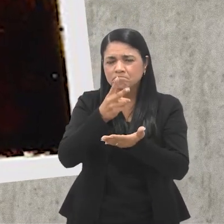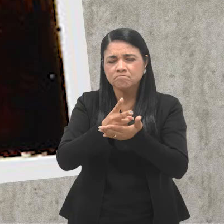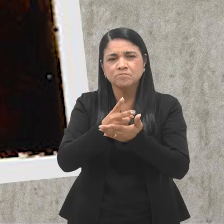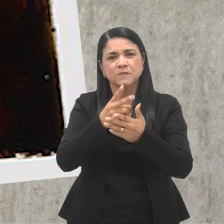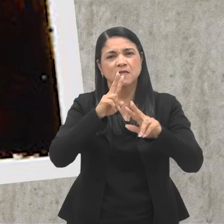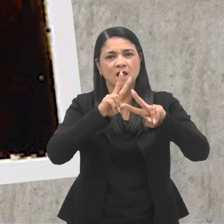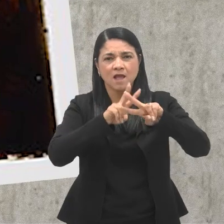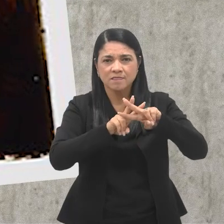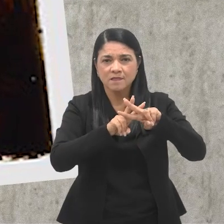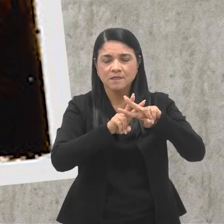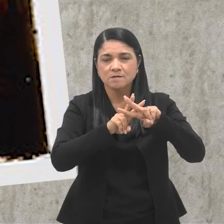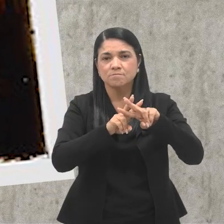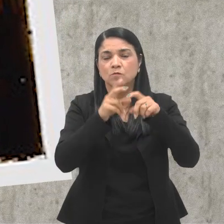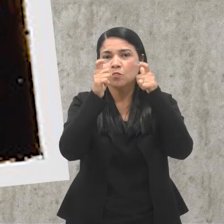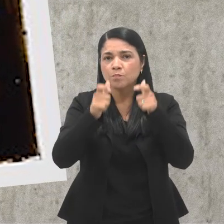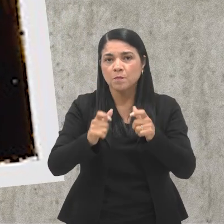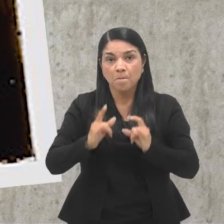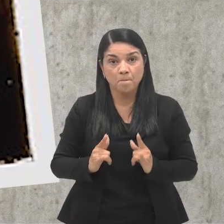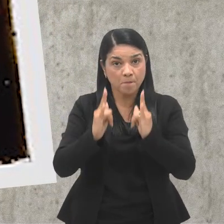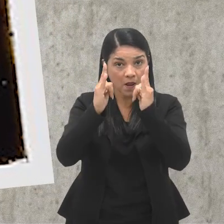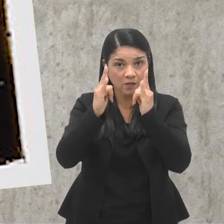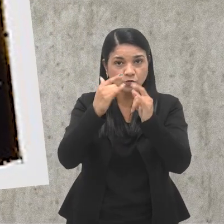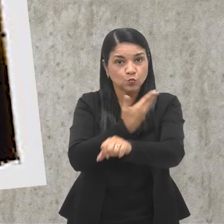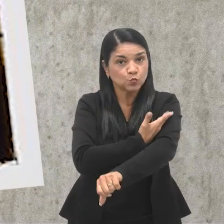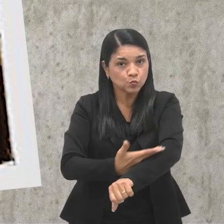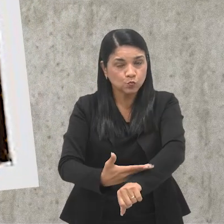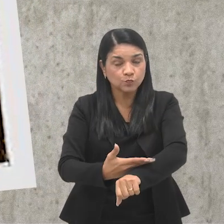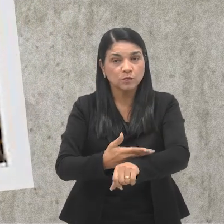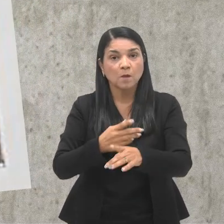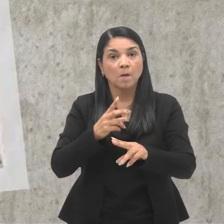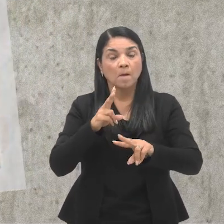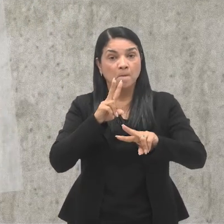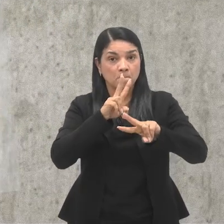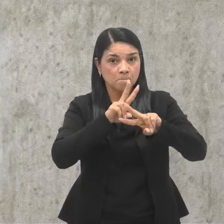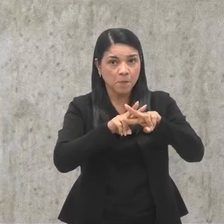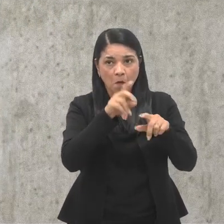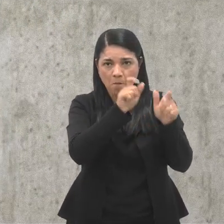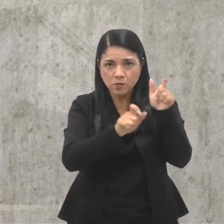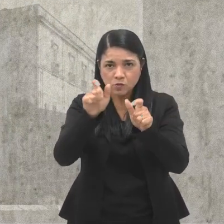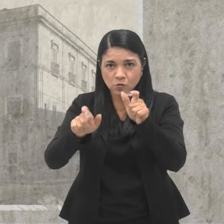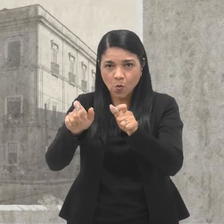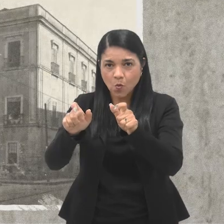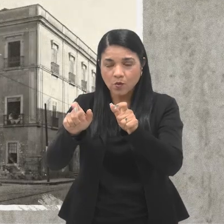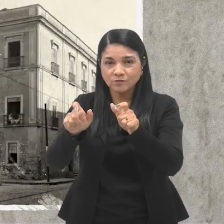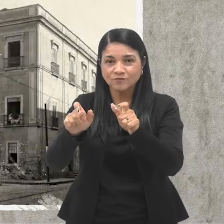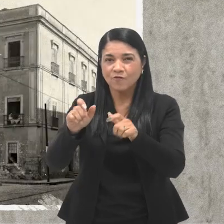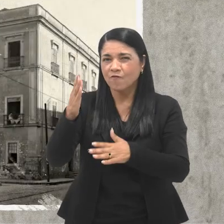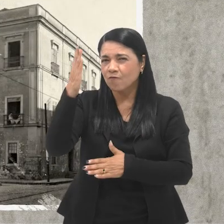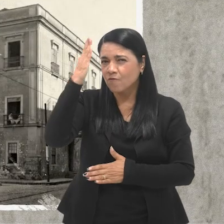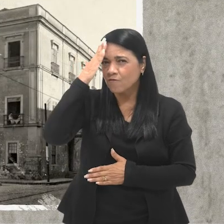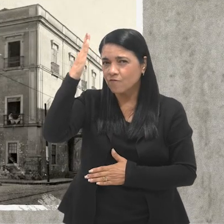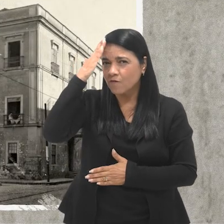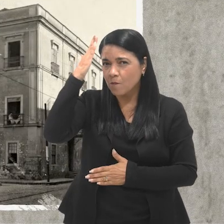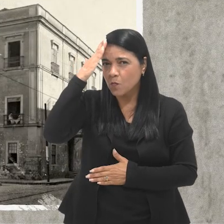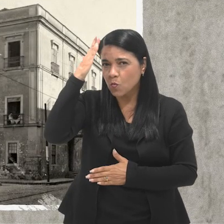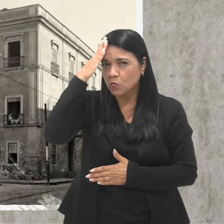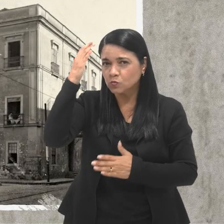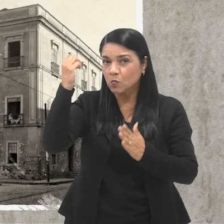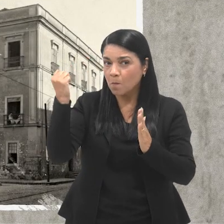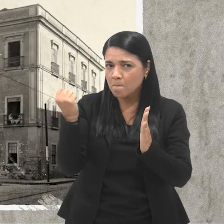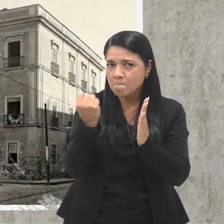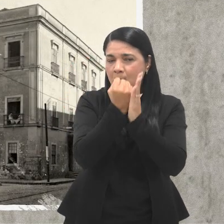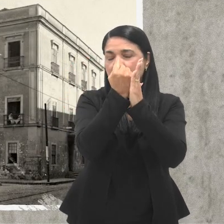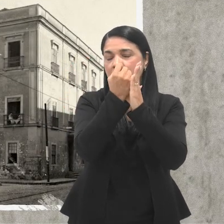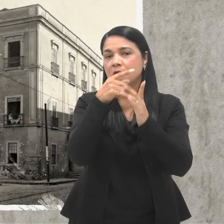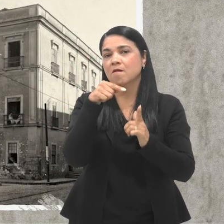funcionar no mesmo prédio do Poder Legislativo. Entre os presos que passaram pela cadeia pública, o mais famoso foi